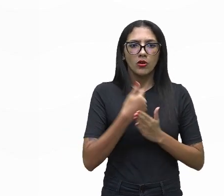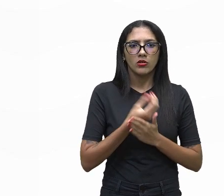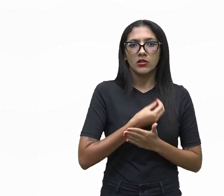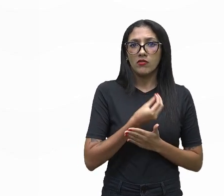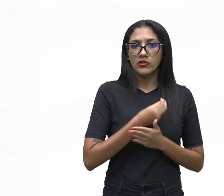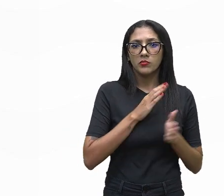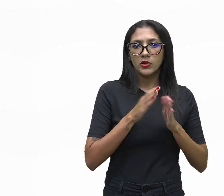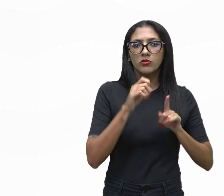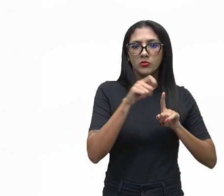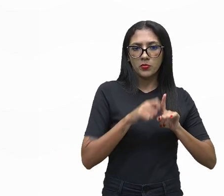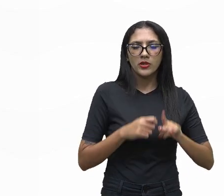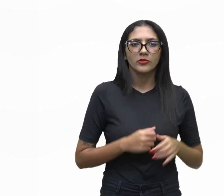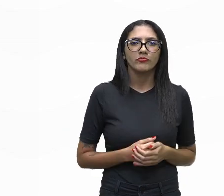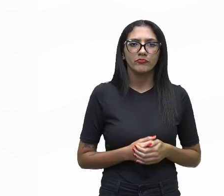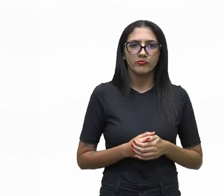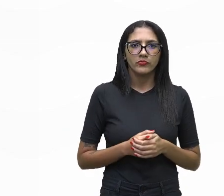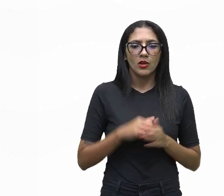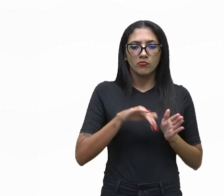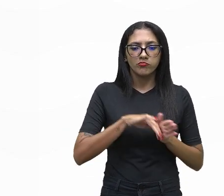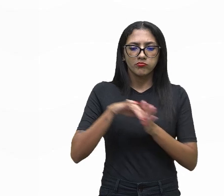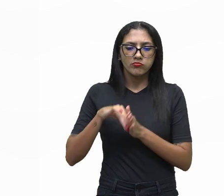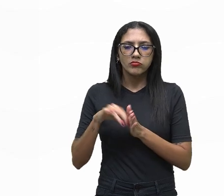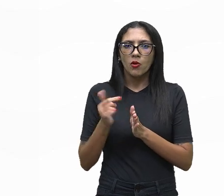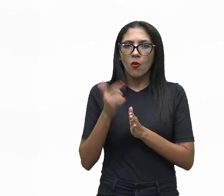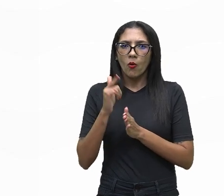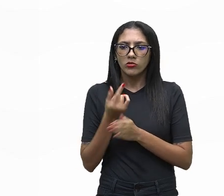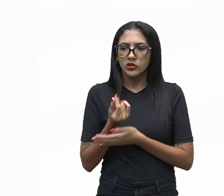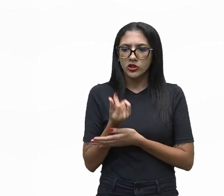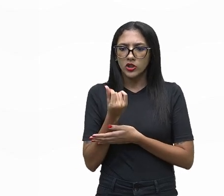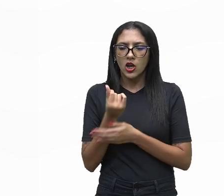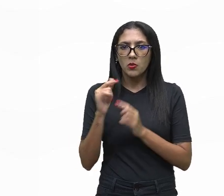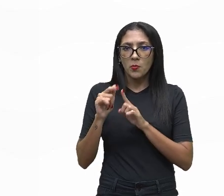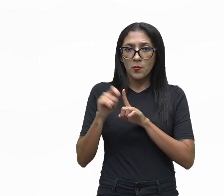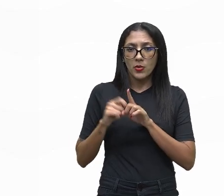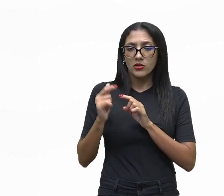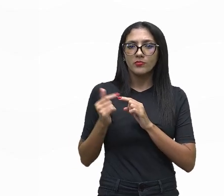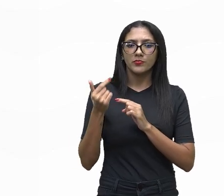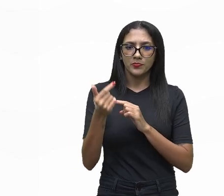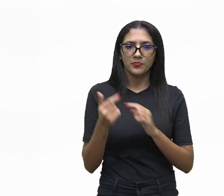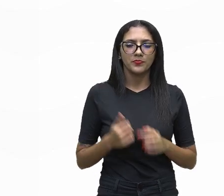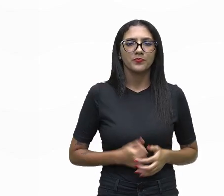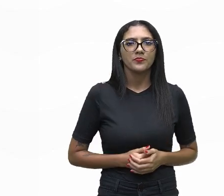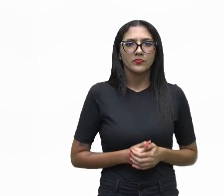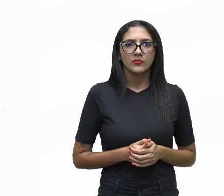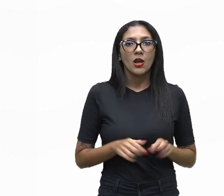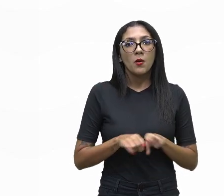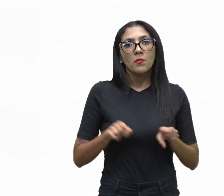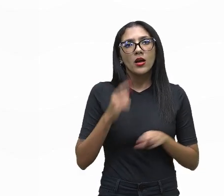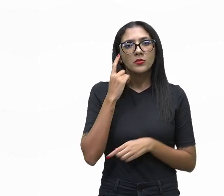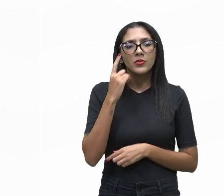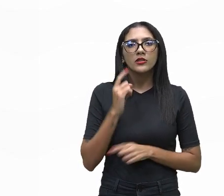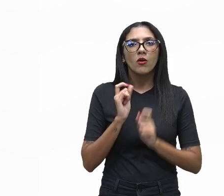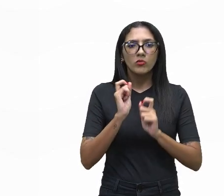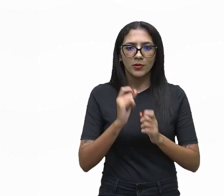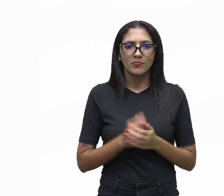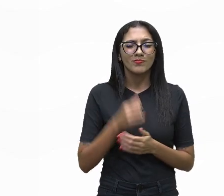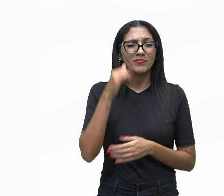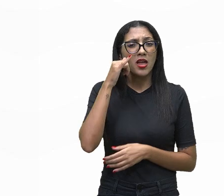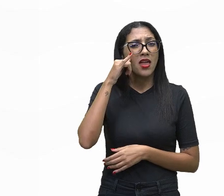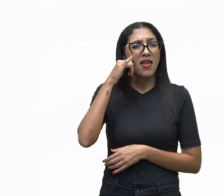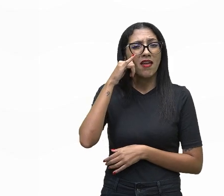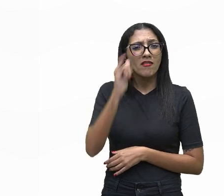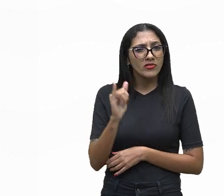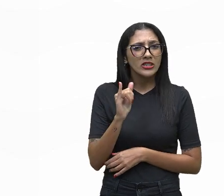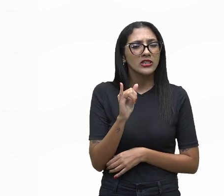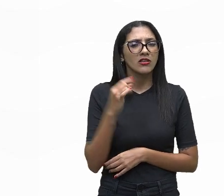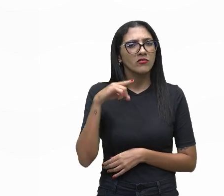seu mês e deixar o restante para o próximo mês. Mas a ideia é evite a todo custo fazer uma